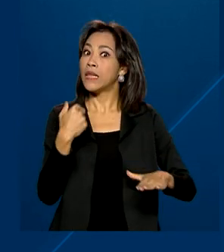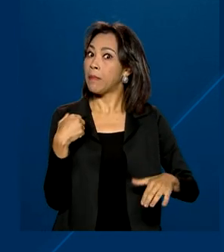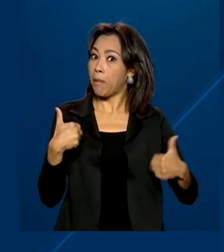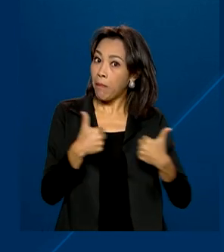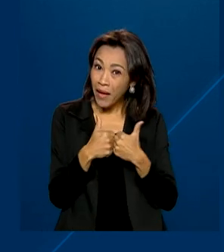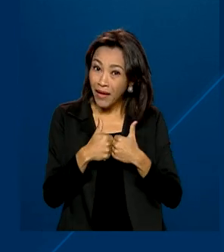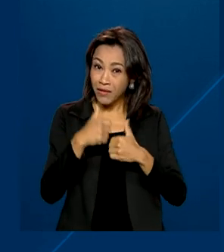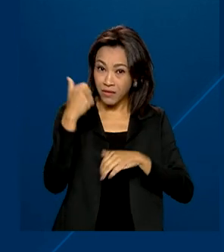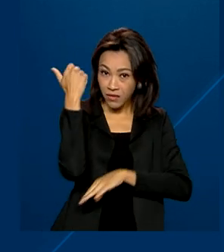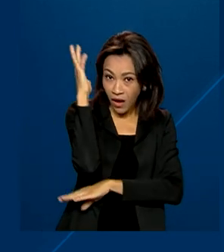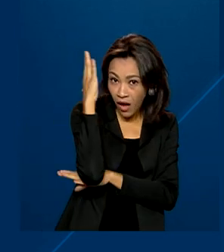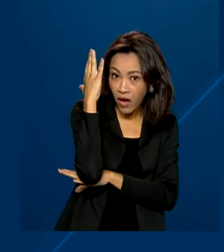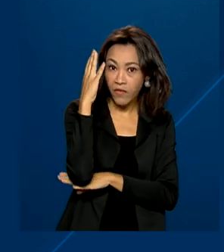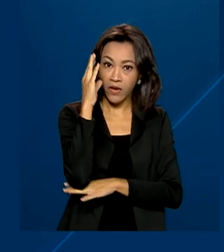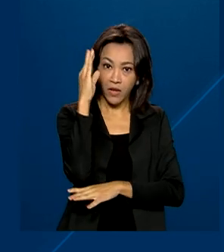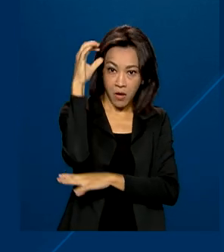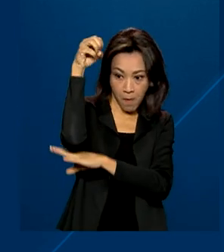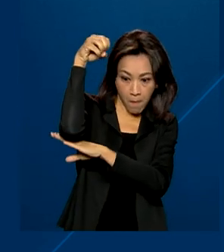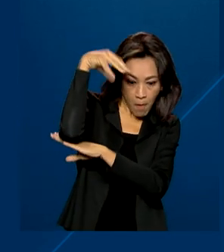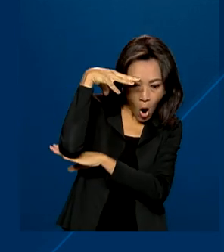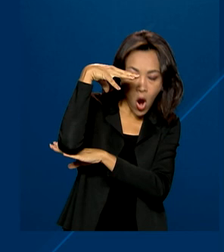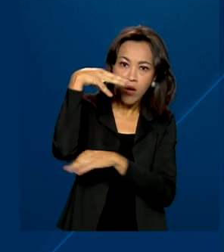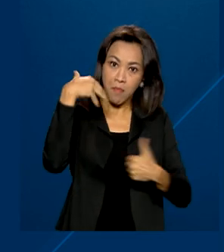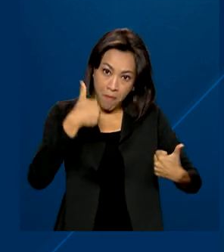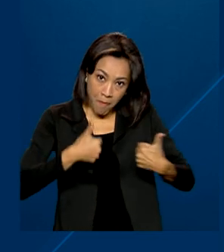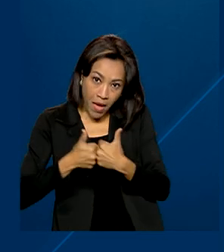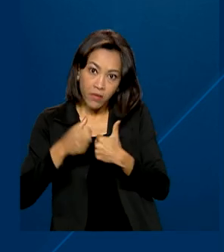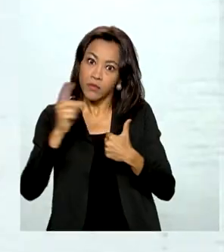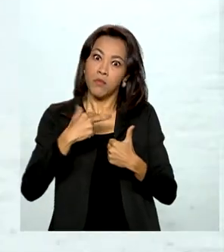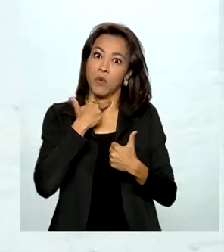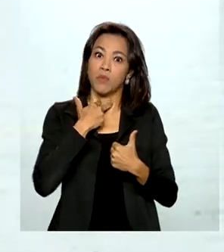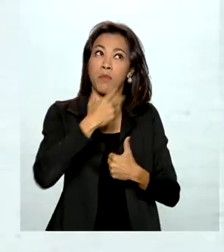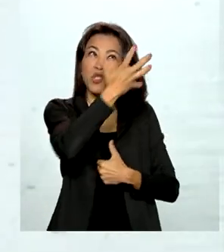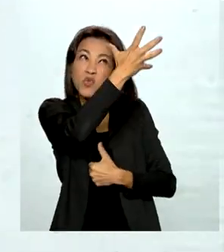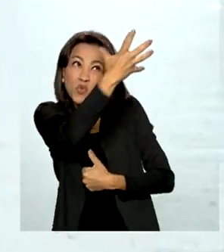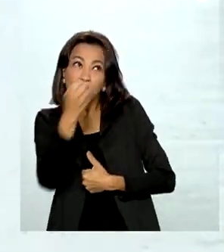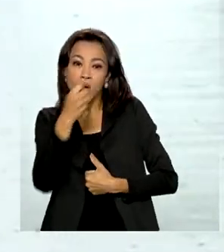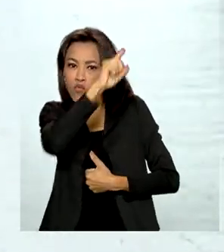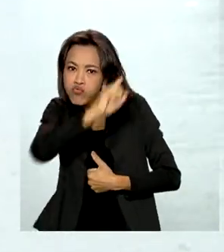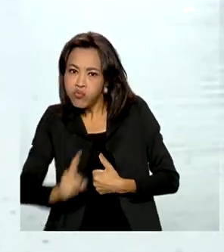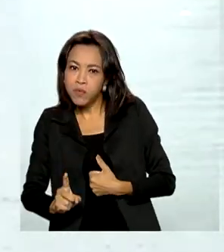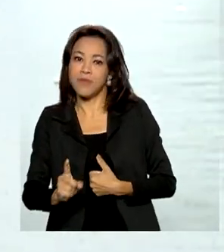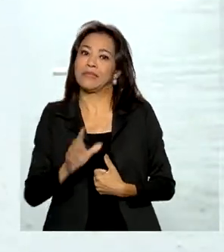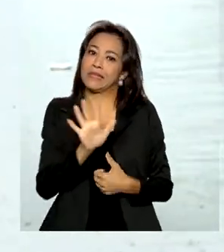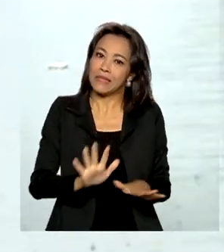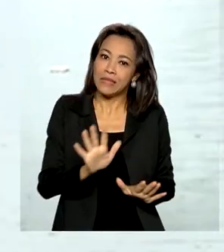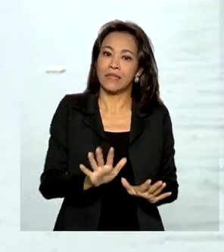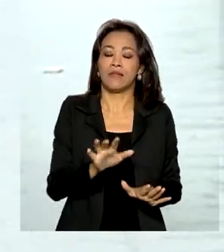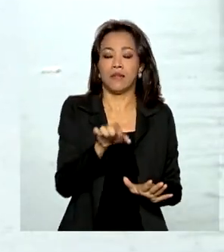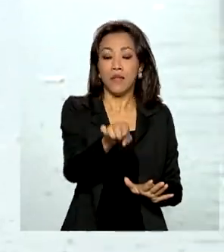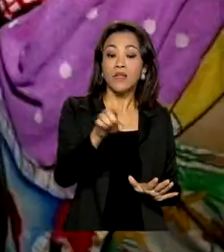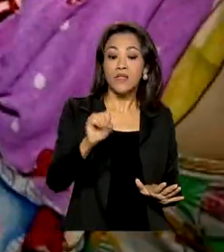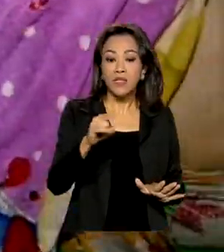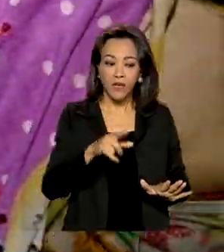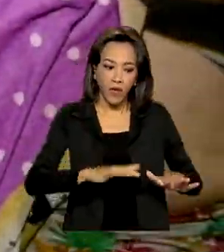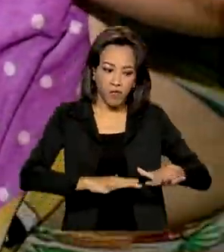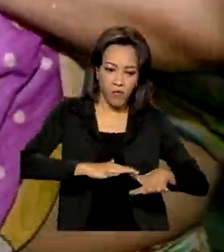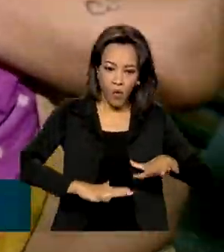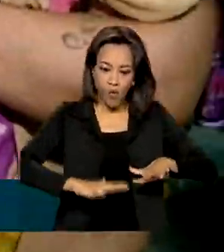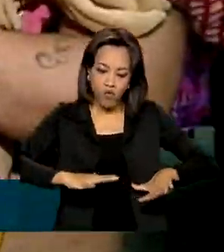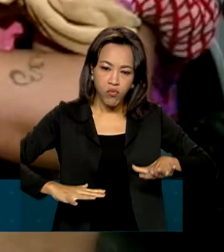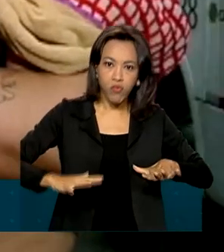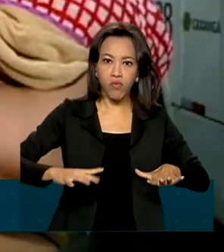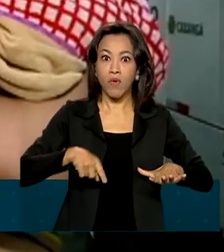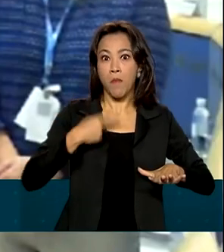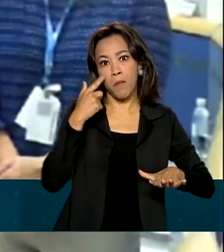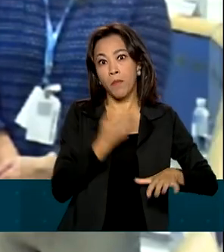árvores ou postes, porque eles podem cair ou atrair raios. Se houver qualquer sinal de movimentação no terreno, procure um